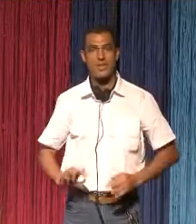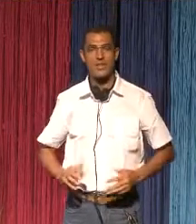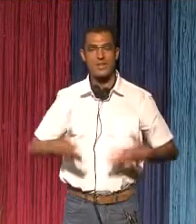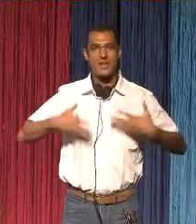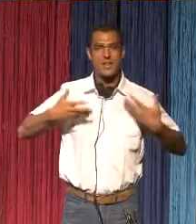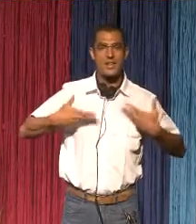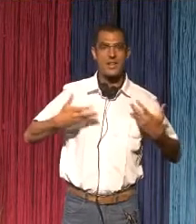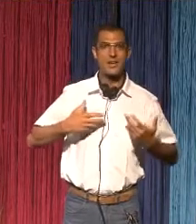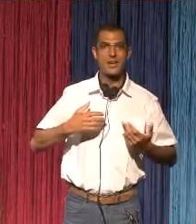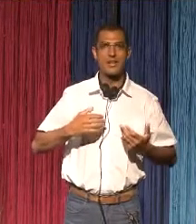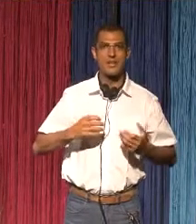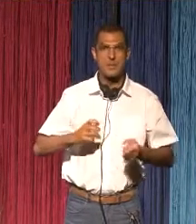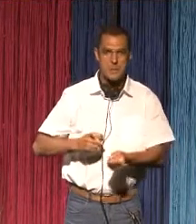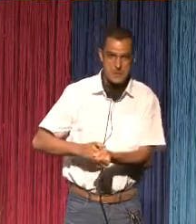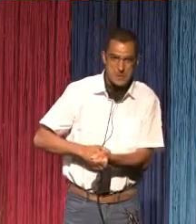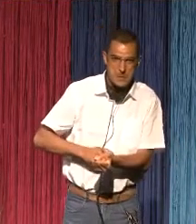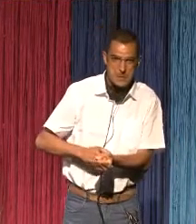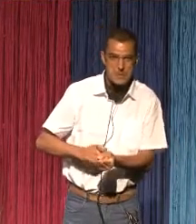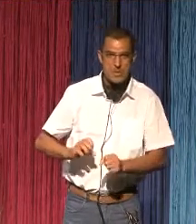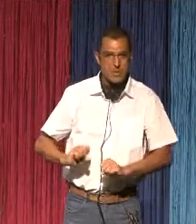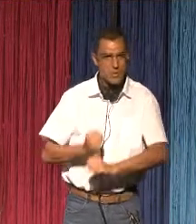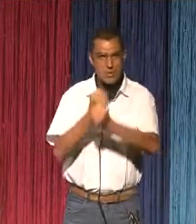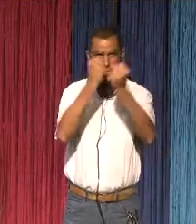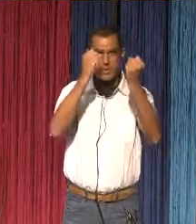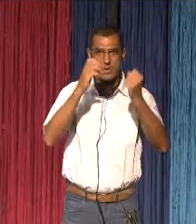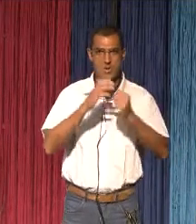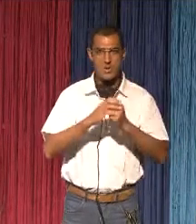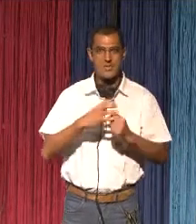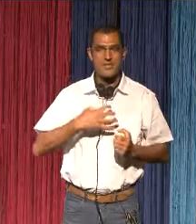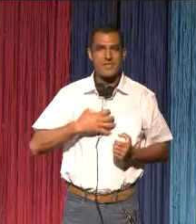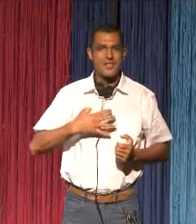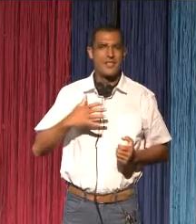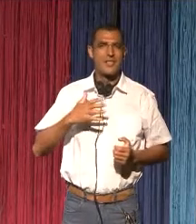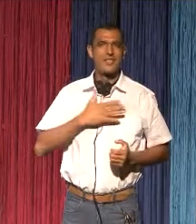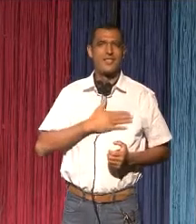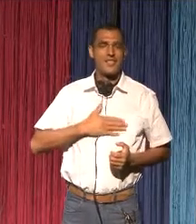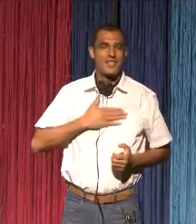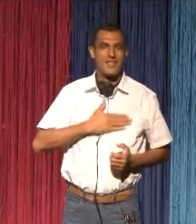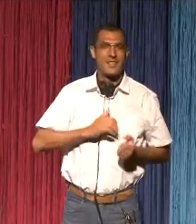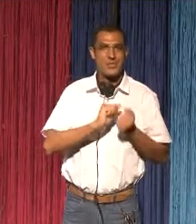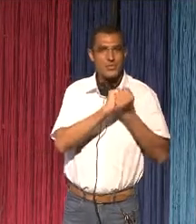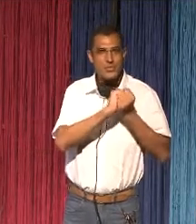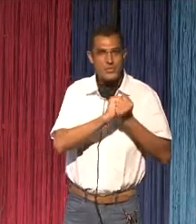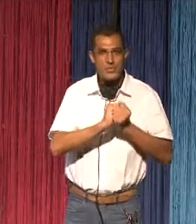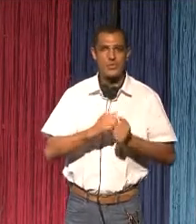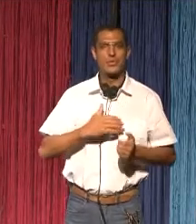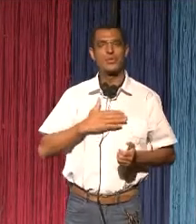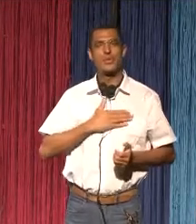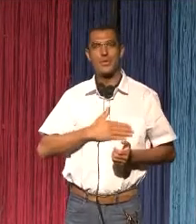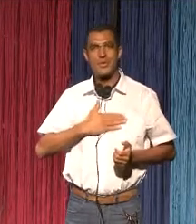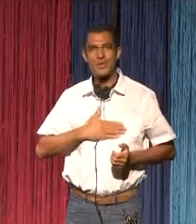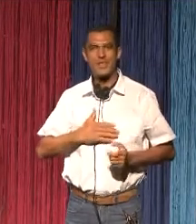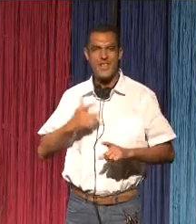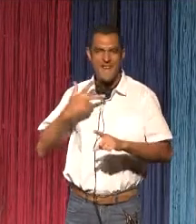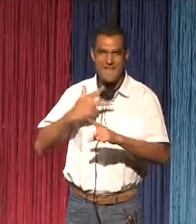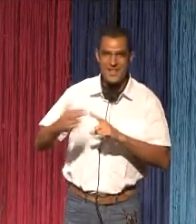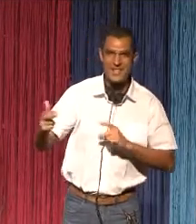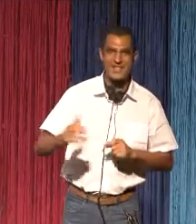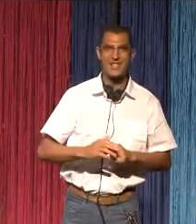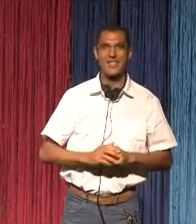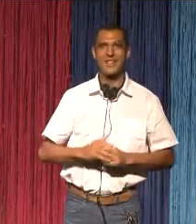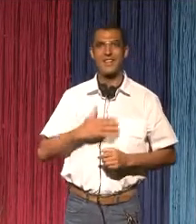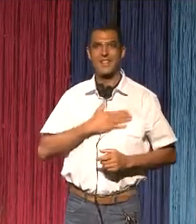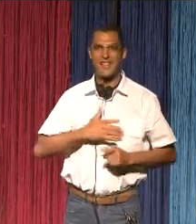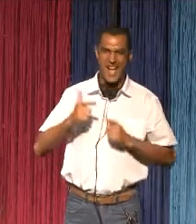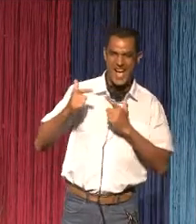raiva, com a dúvida, com a autoestima, né? Com o prazer de estar com o outro, com o prazer de zombar do outro, com